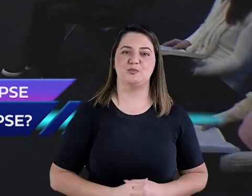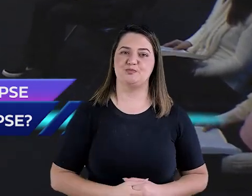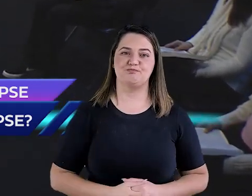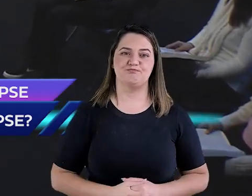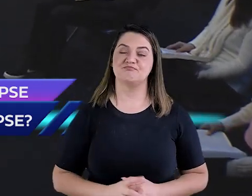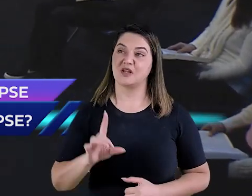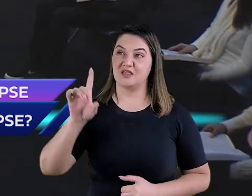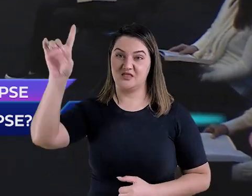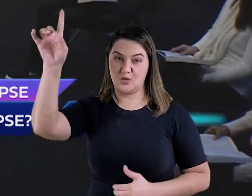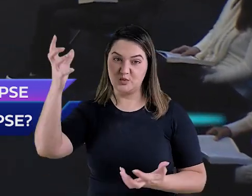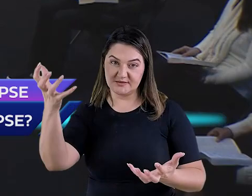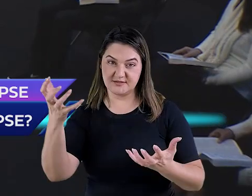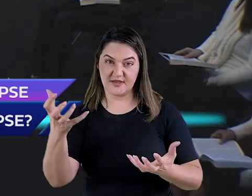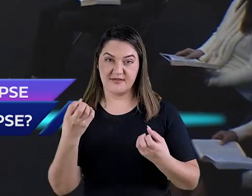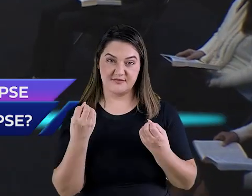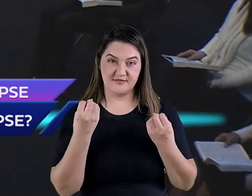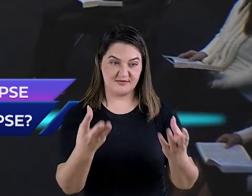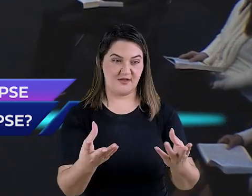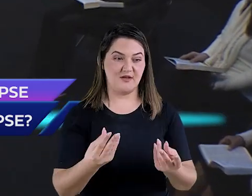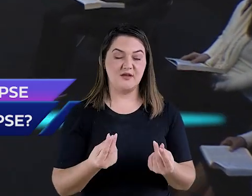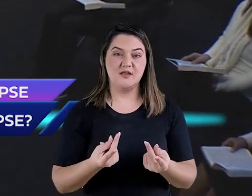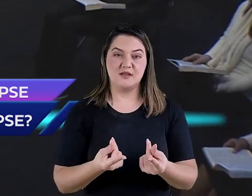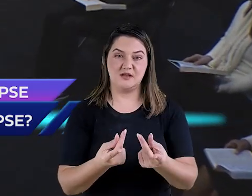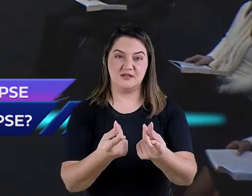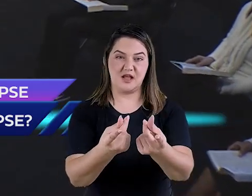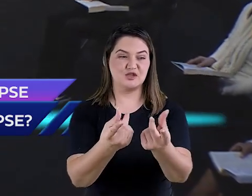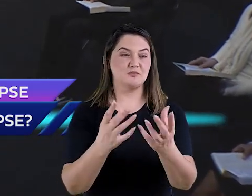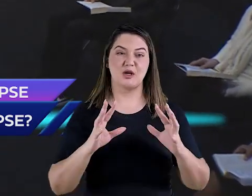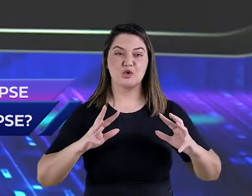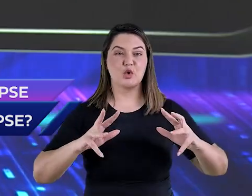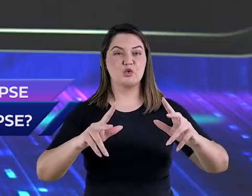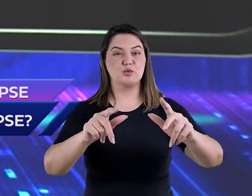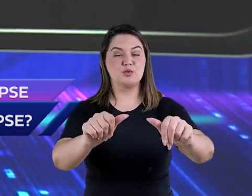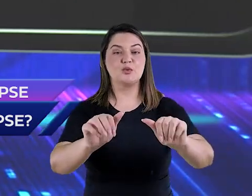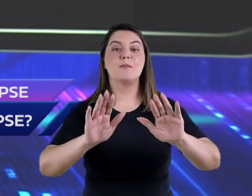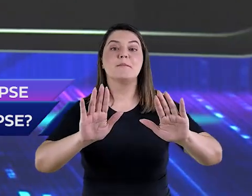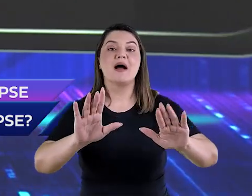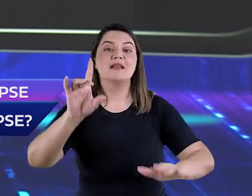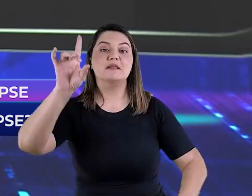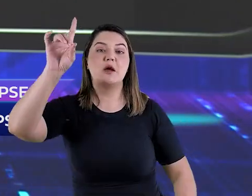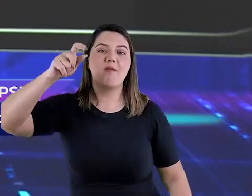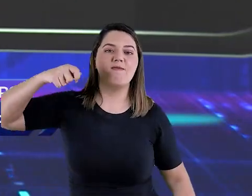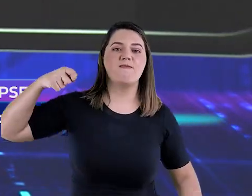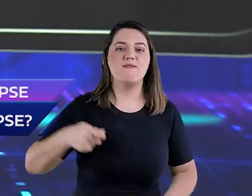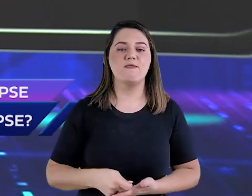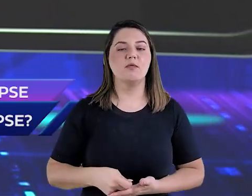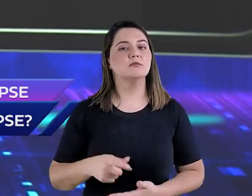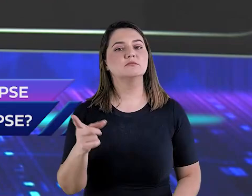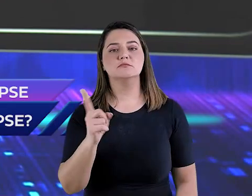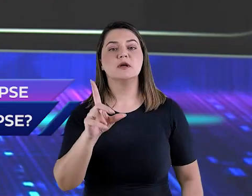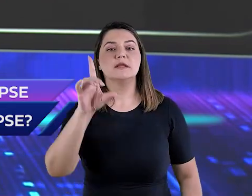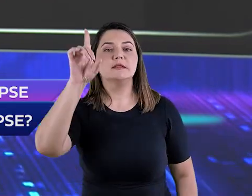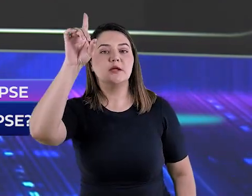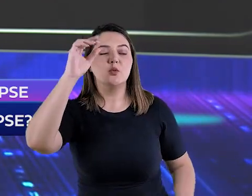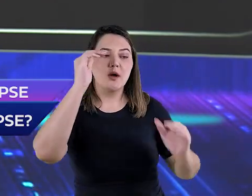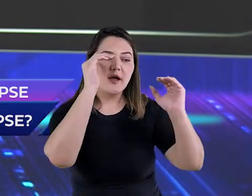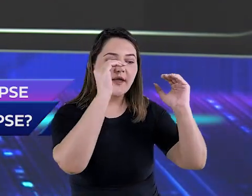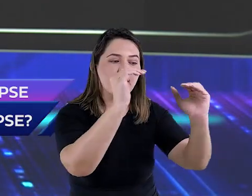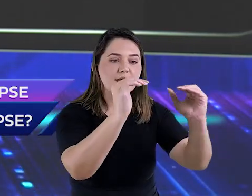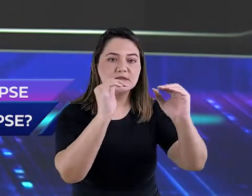de Deus é que todos tenham a eternidade. Mas Ele respeita a escolha individual de cada